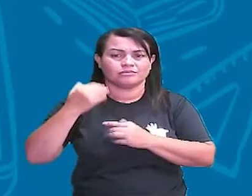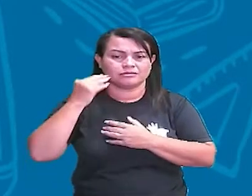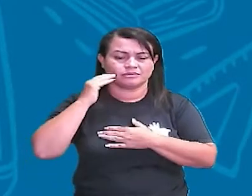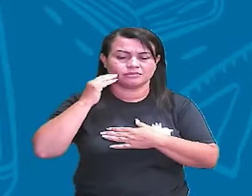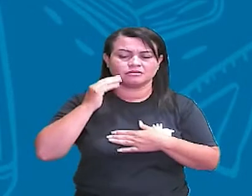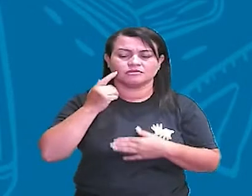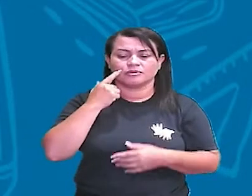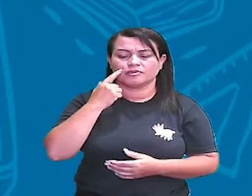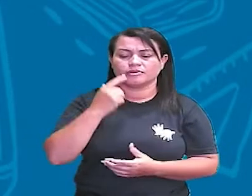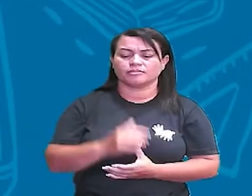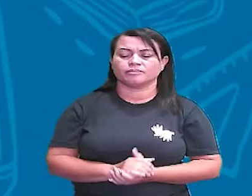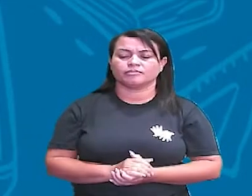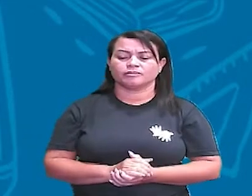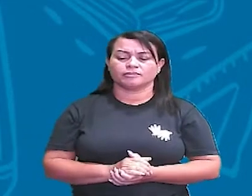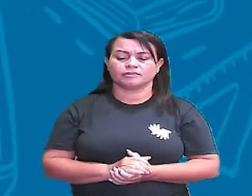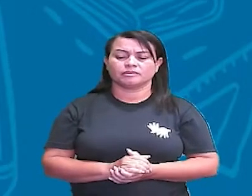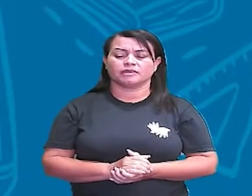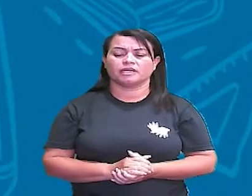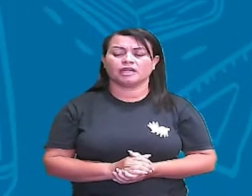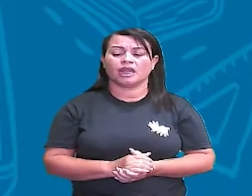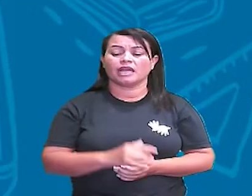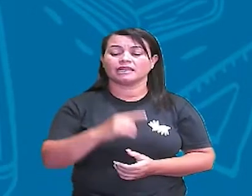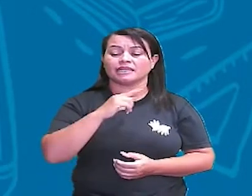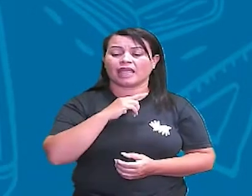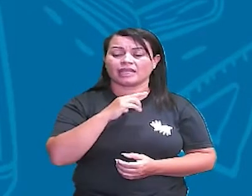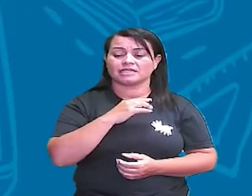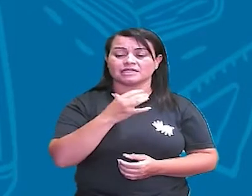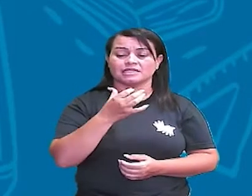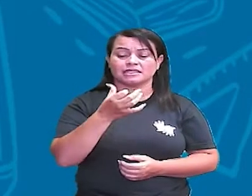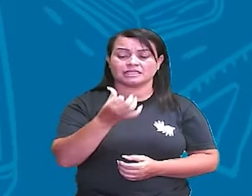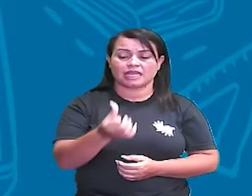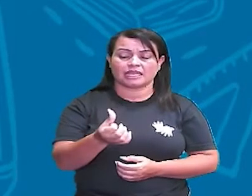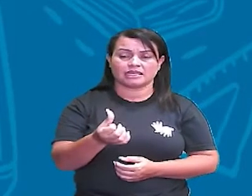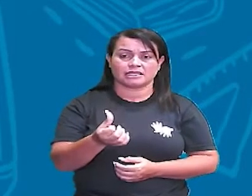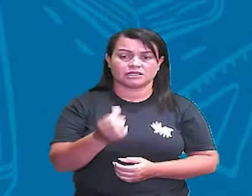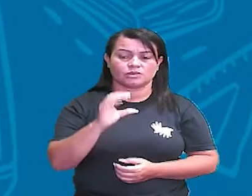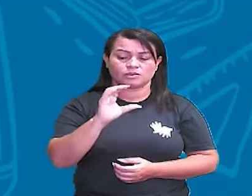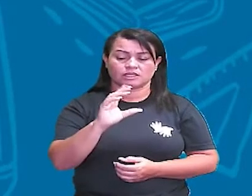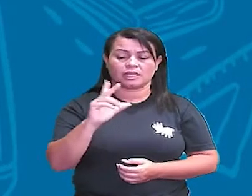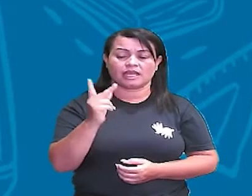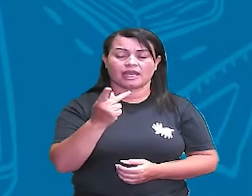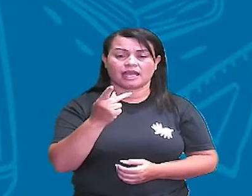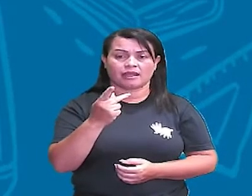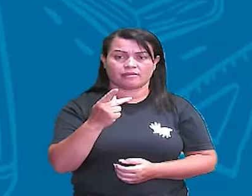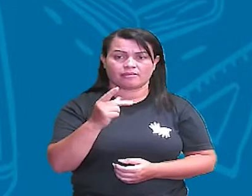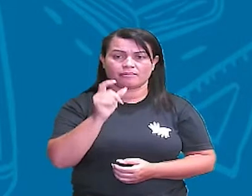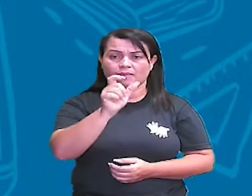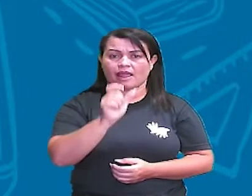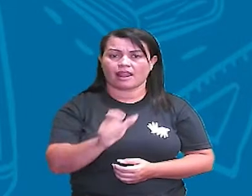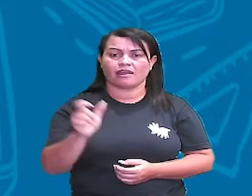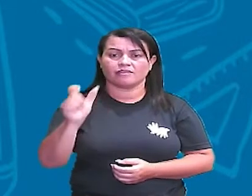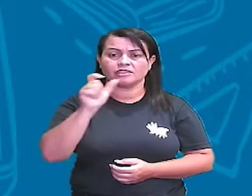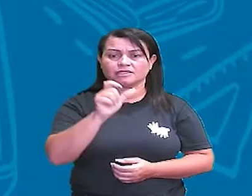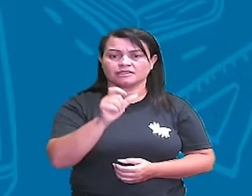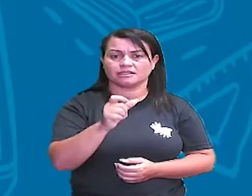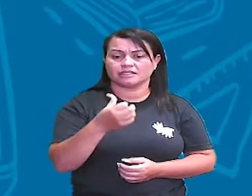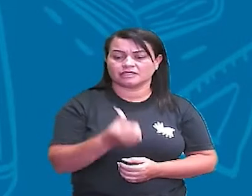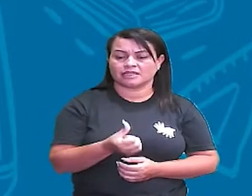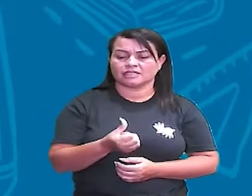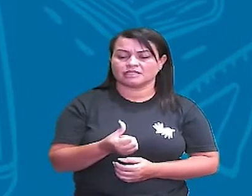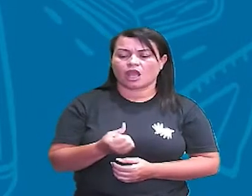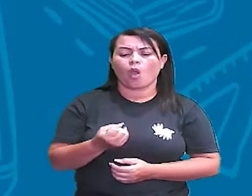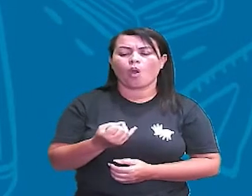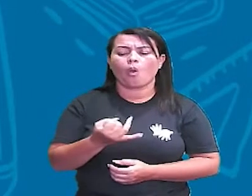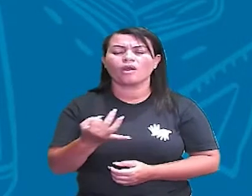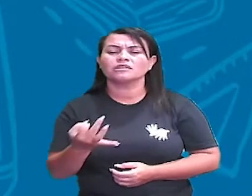deu para contar, não foi? Então, a gente tem 6 palavras com CH, tá certo? E aí,